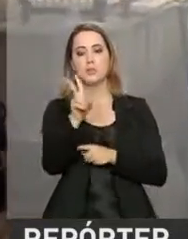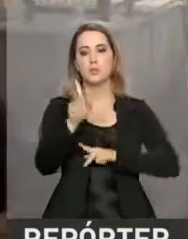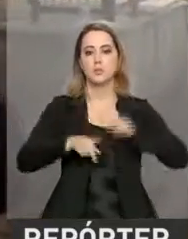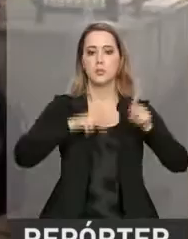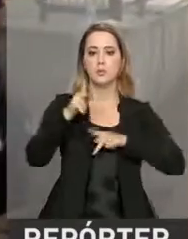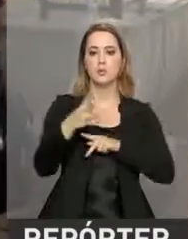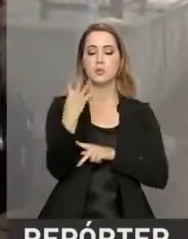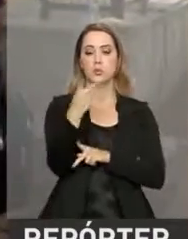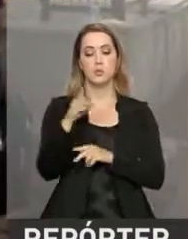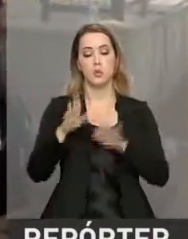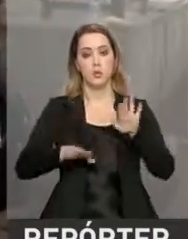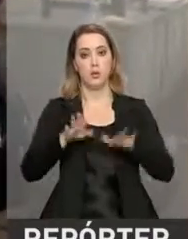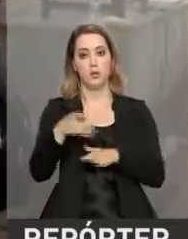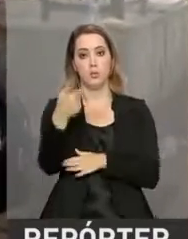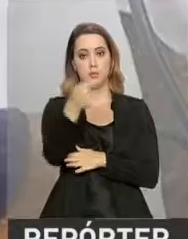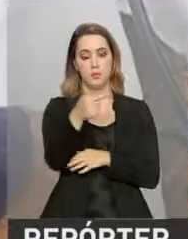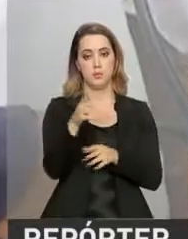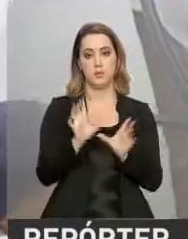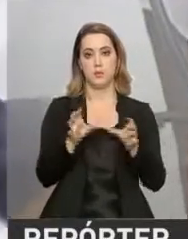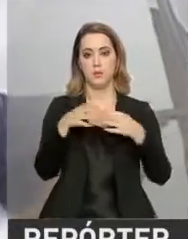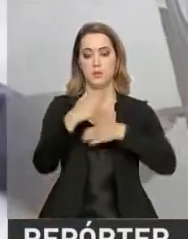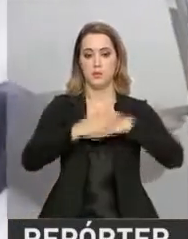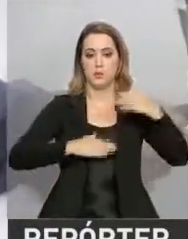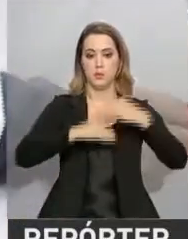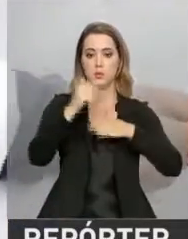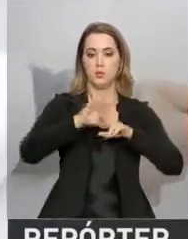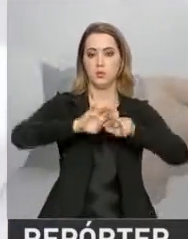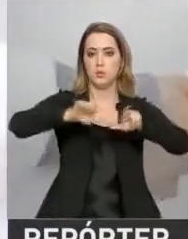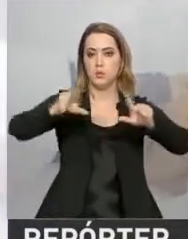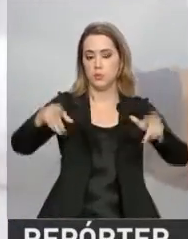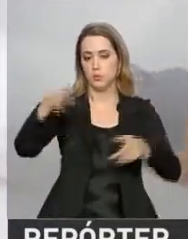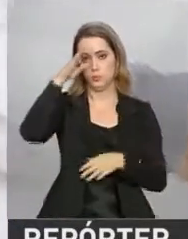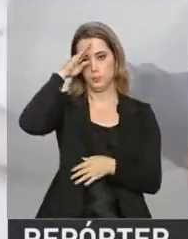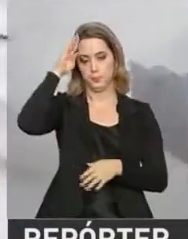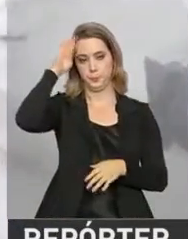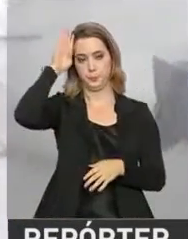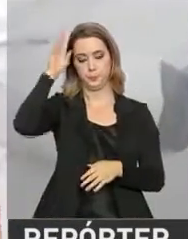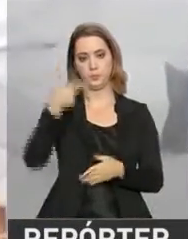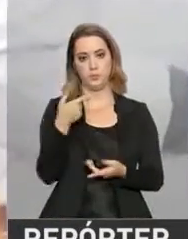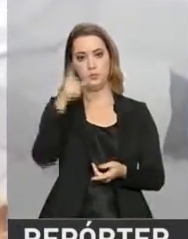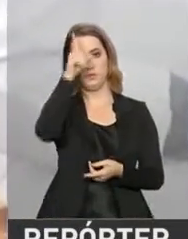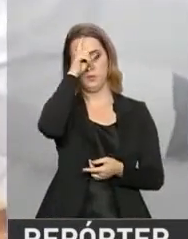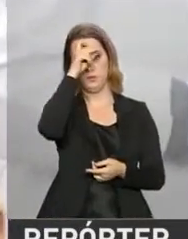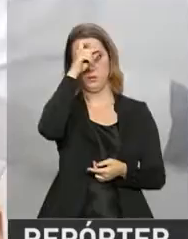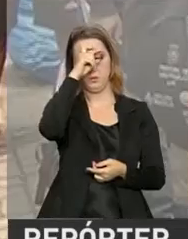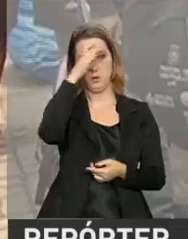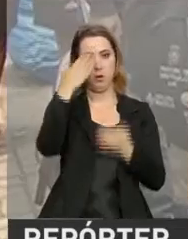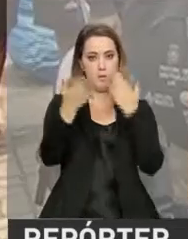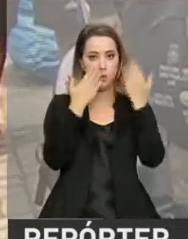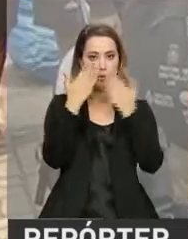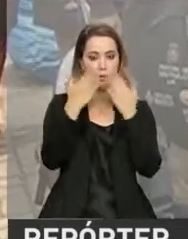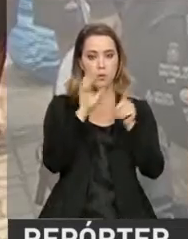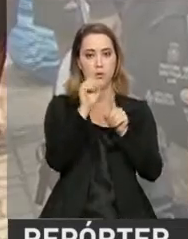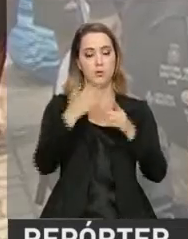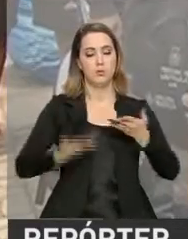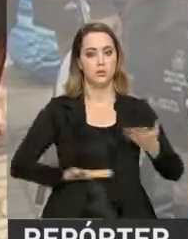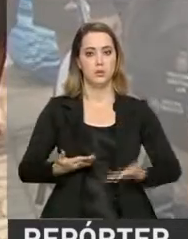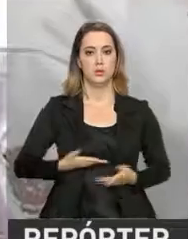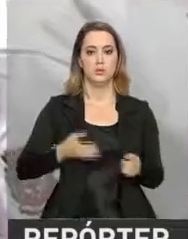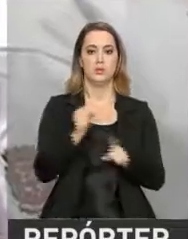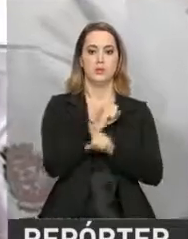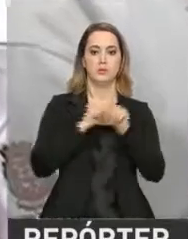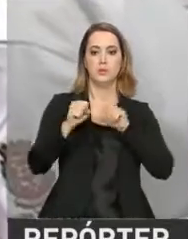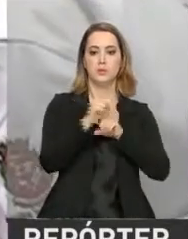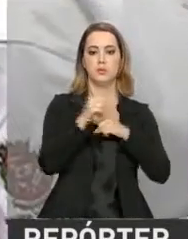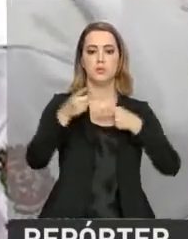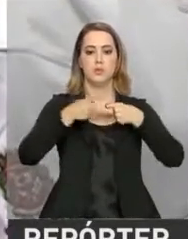de 4 a 7 profissionais, com formação em diversas áreas, como enfermeiro, psicólogo, assistente social, médico